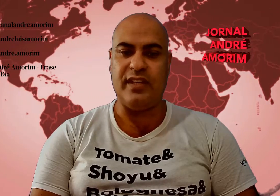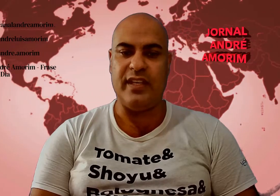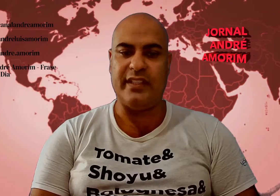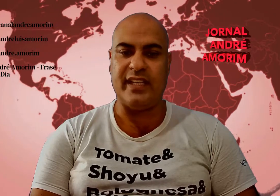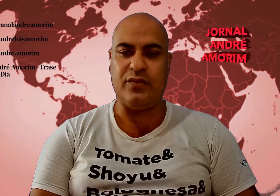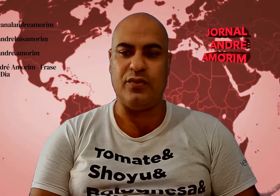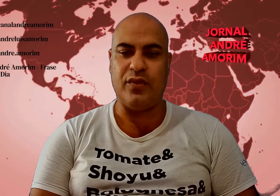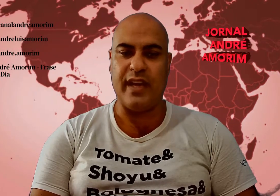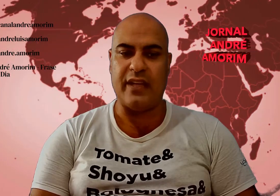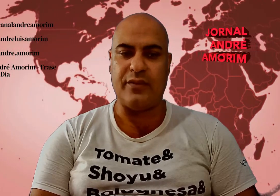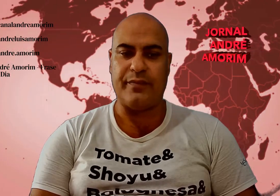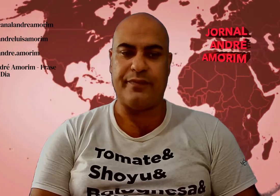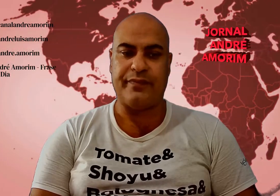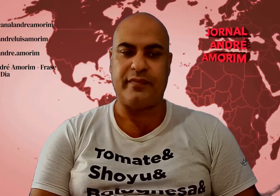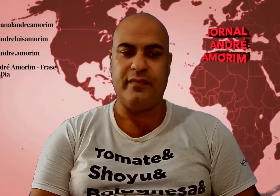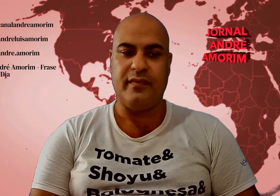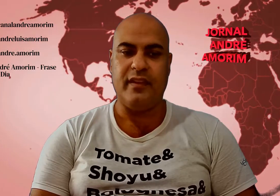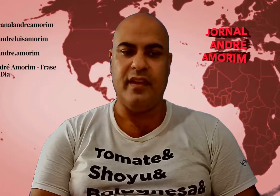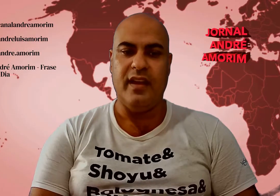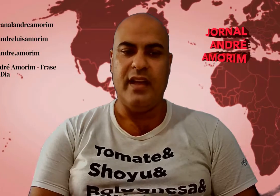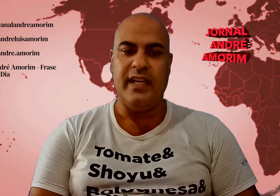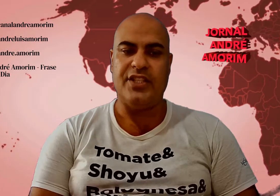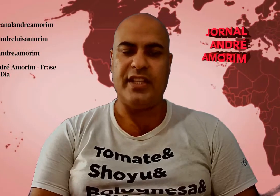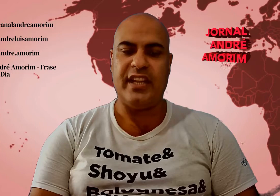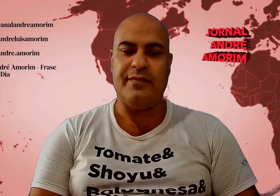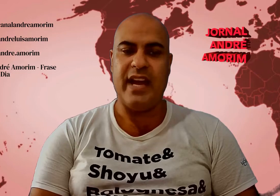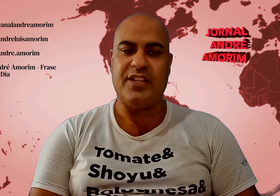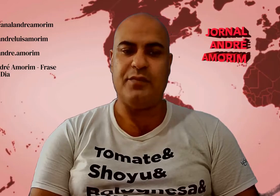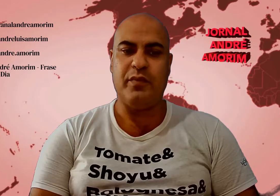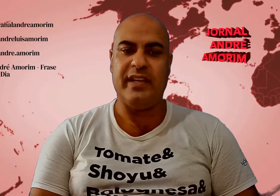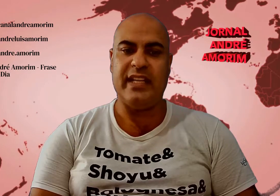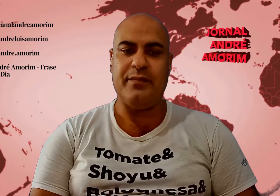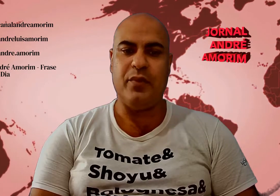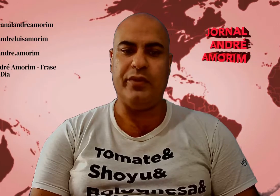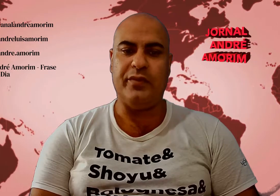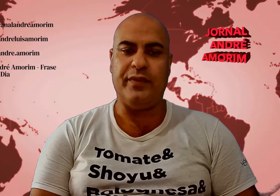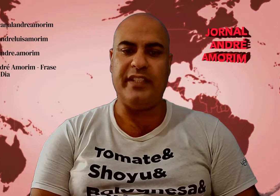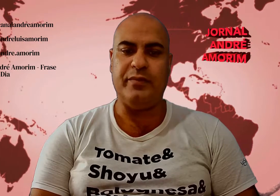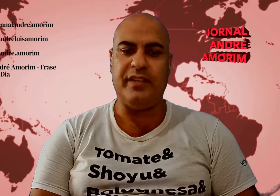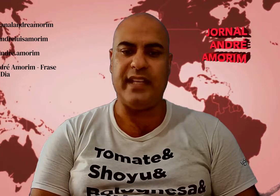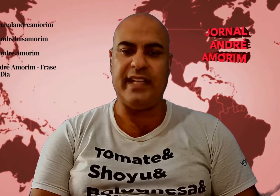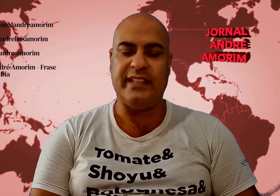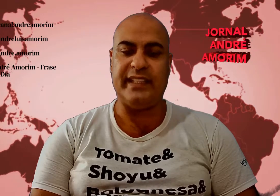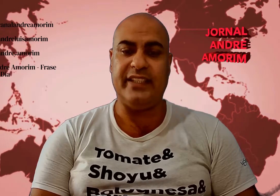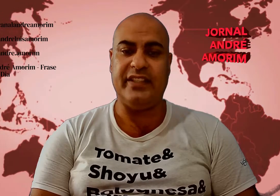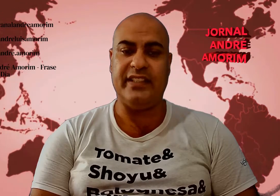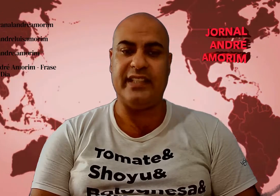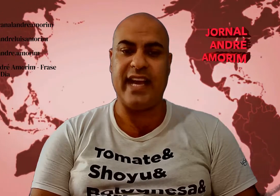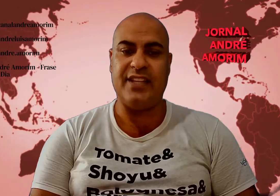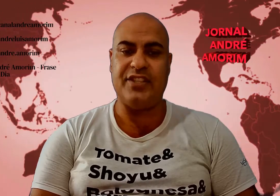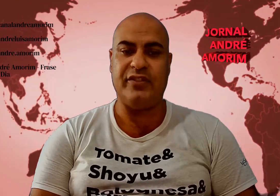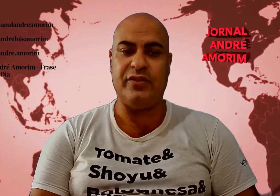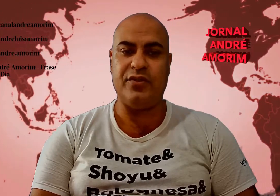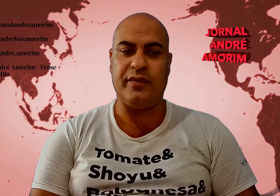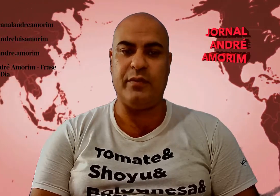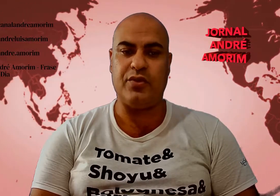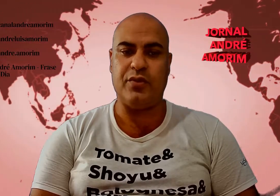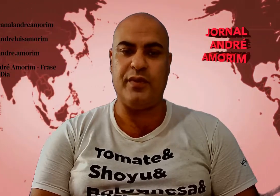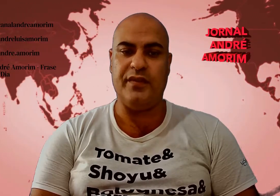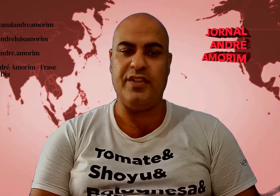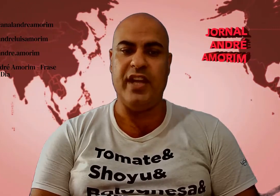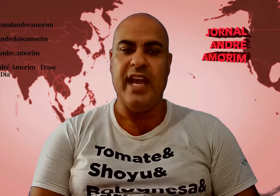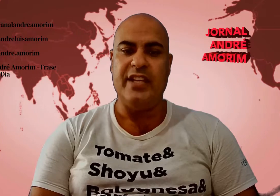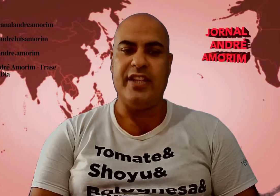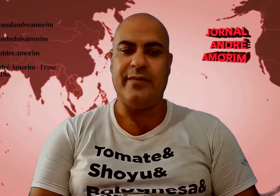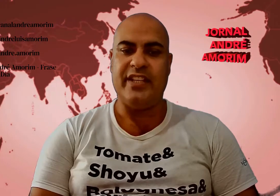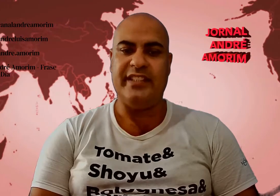seria dito que seria tudo correto. Legenda da imagem, publicada em post do Facebook, que até as 3 horas da tarde, 18 de